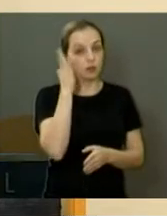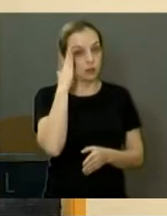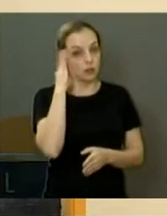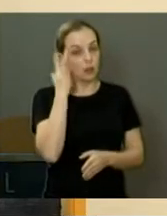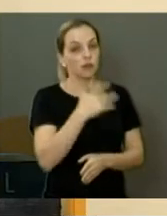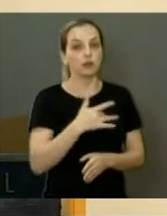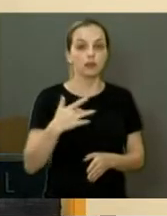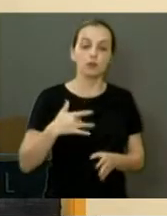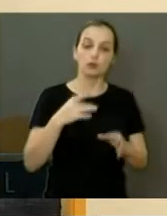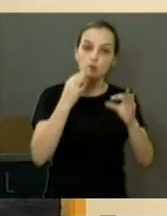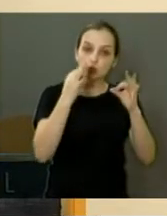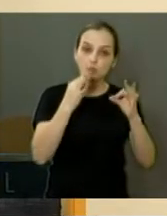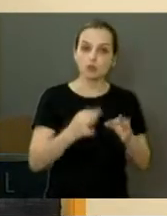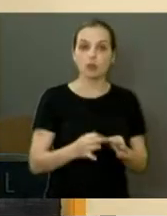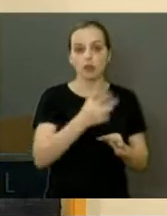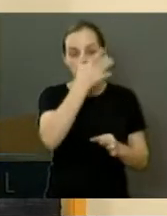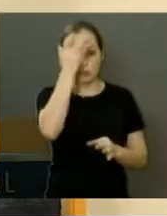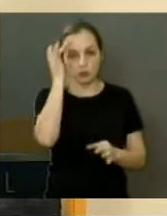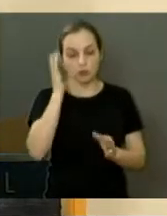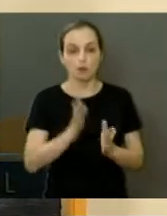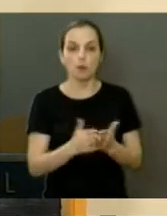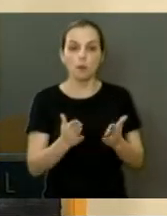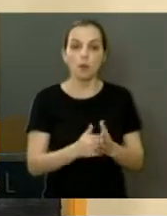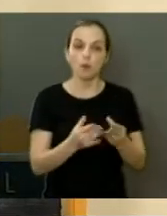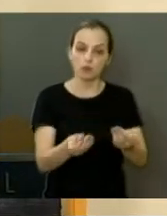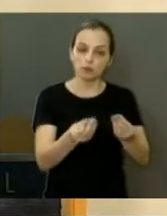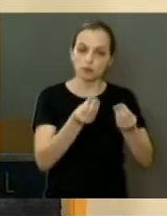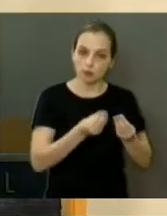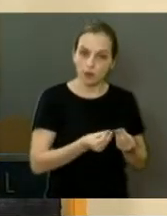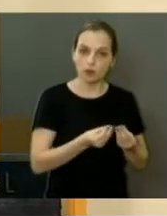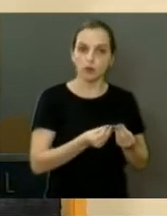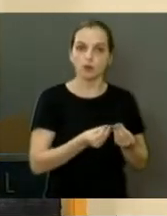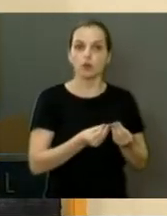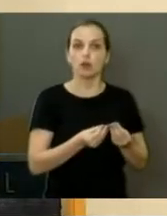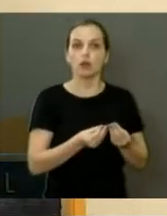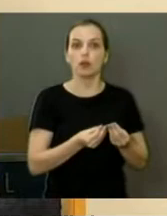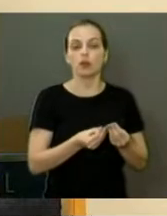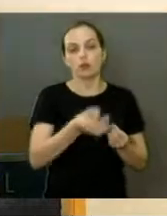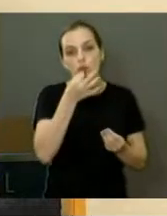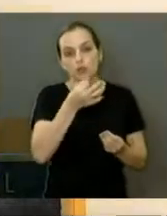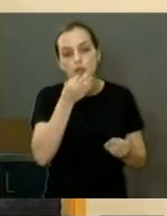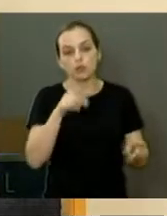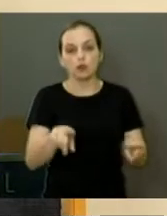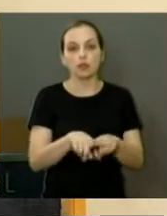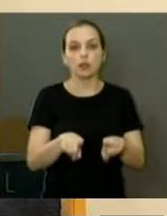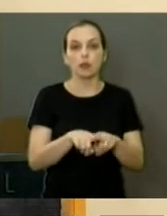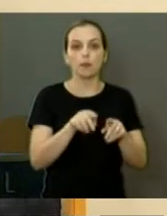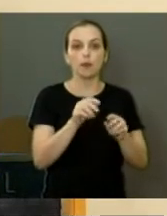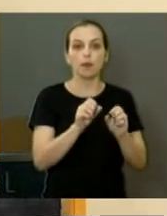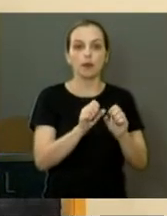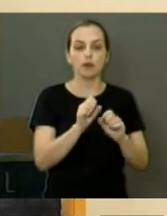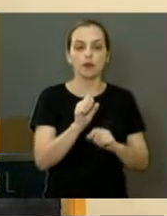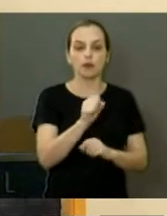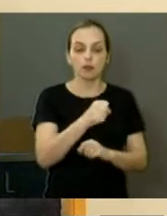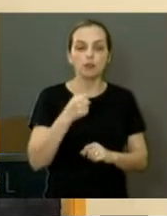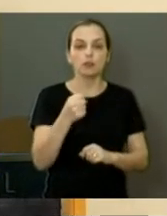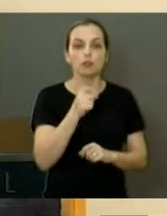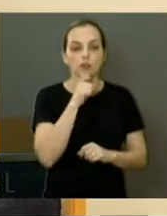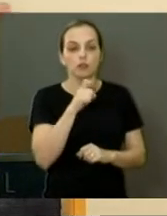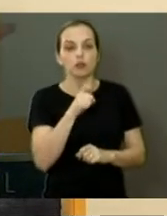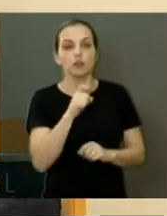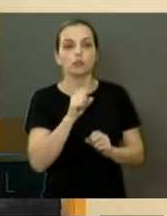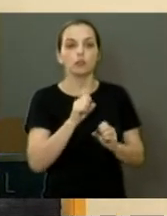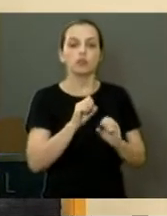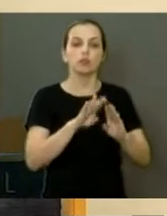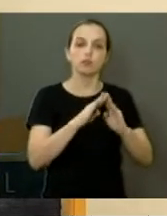das pessoas menos carentes também. Outra sugestão que dei para o Ednan também, que essa geladeira fechasse às 21 horas. Porque